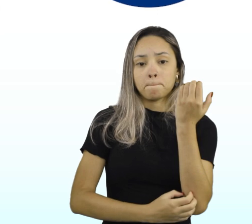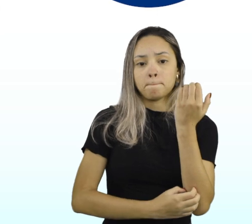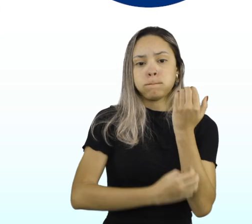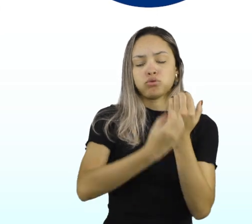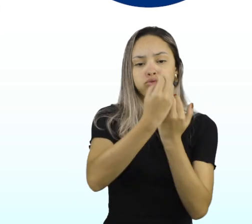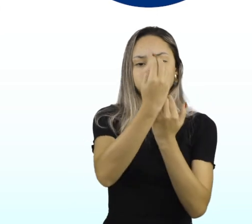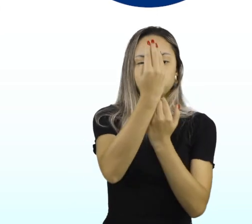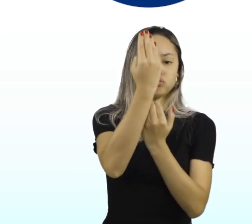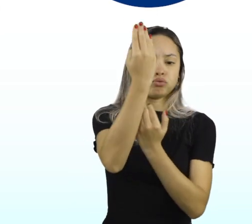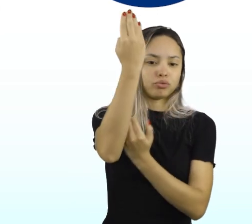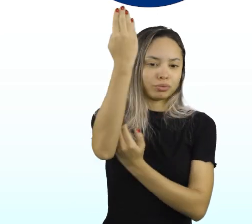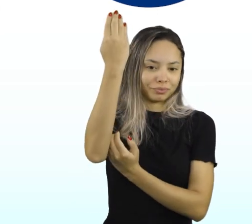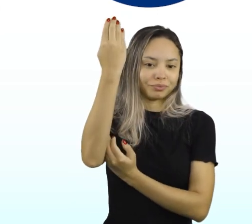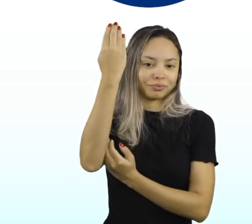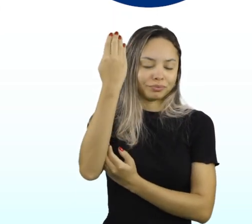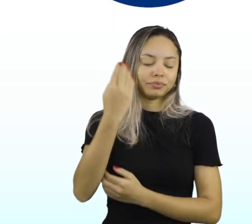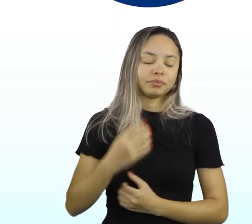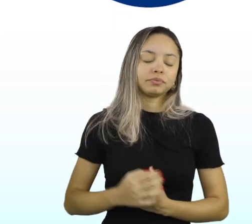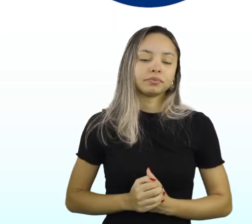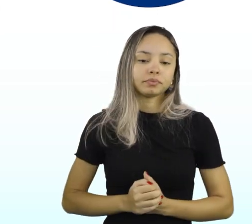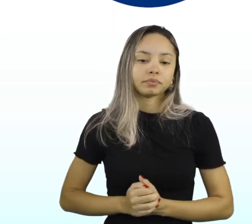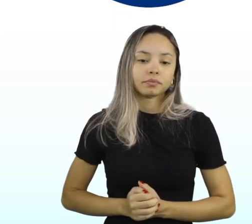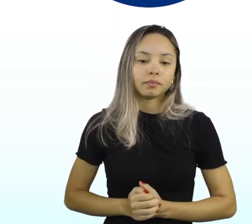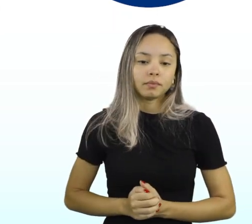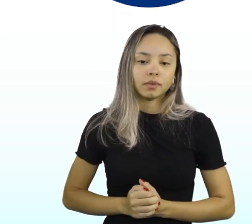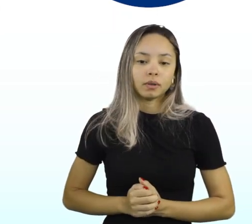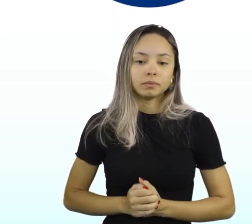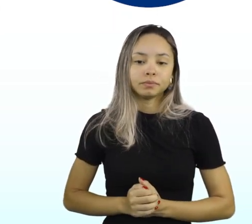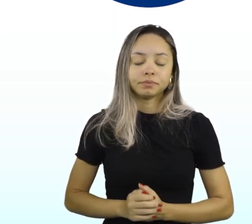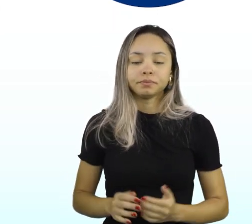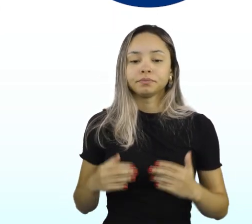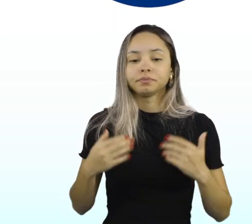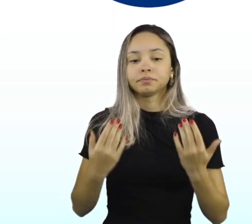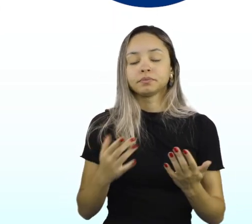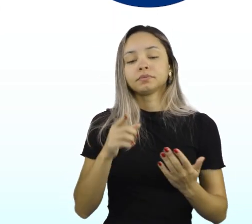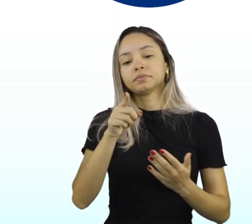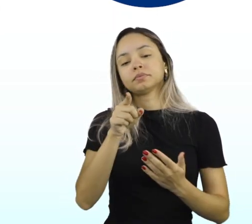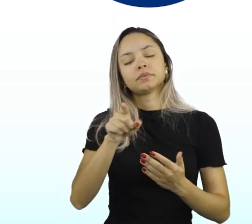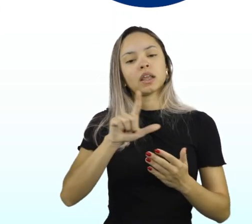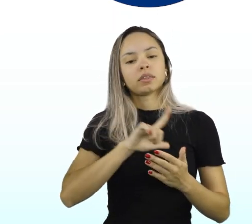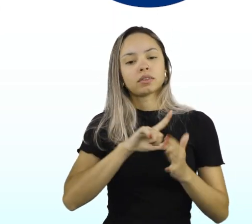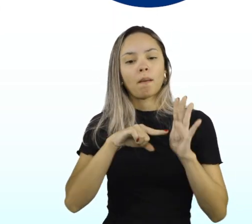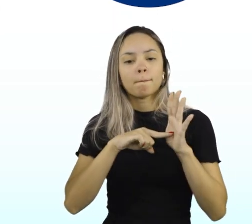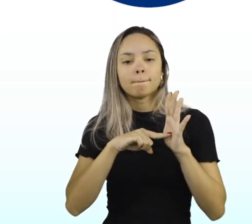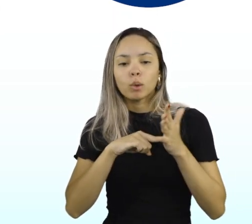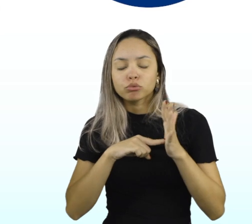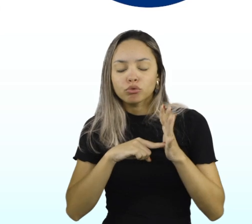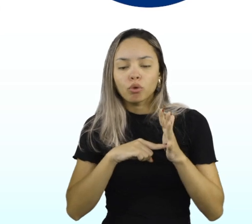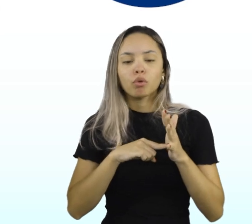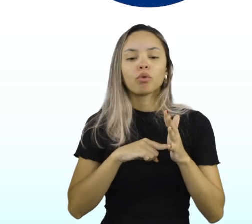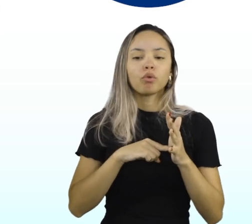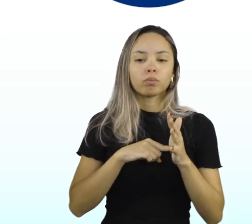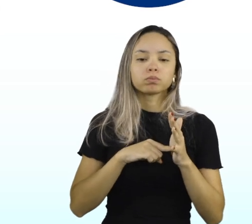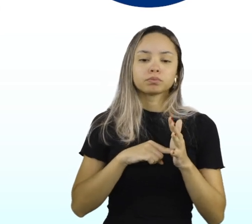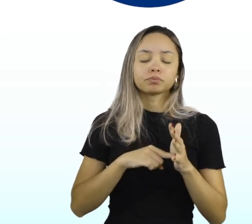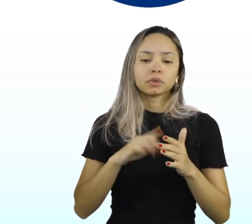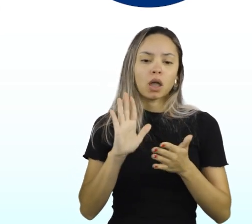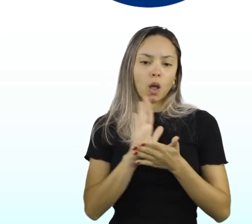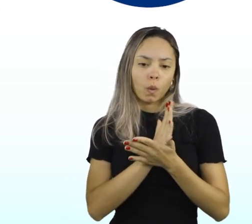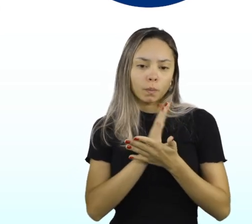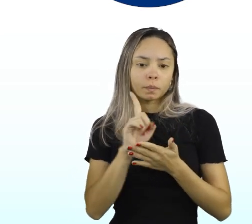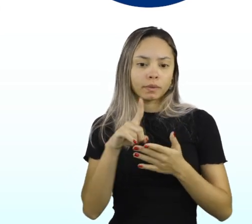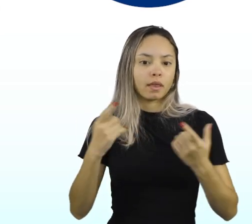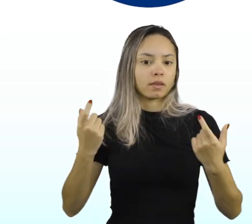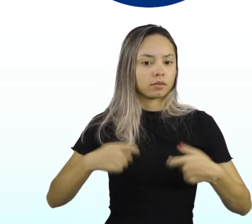e que as forças gravitacionais elas reduzem, sejam praticamente a zero, os motores e parte da sua fuselagem não são mais